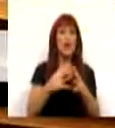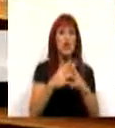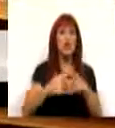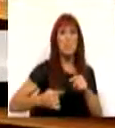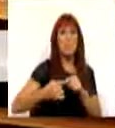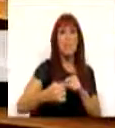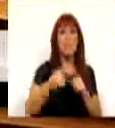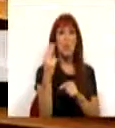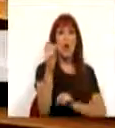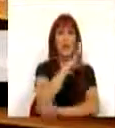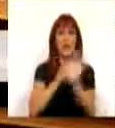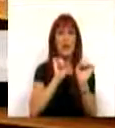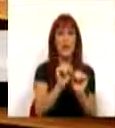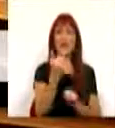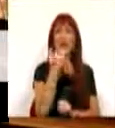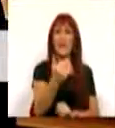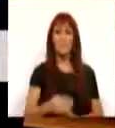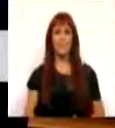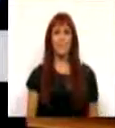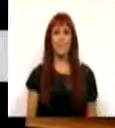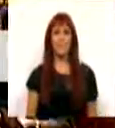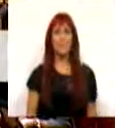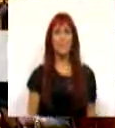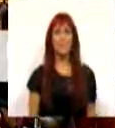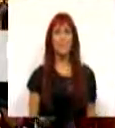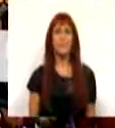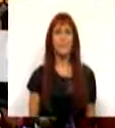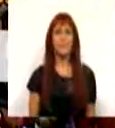estruturada permanente da União Europeia. Muito obrigado. Muito obrigado, Sr.